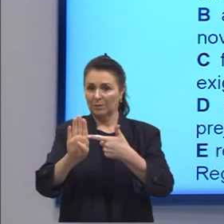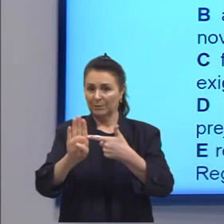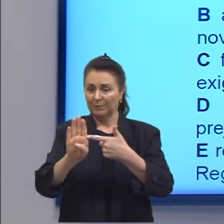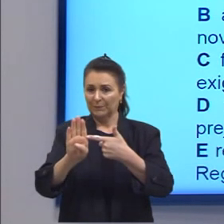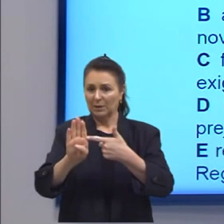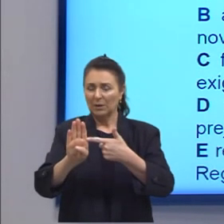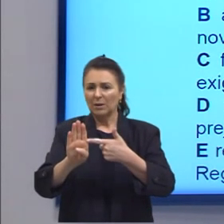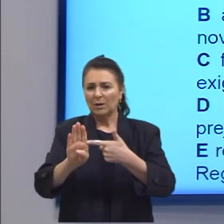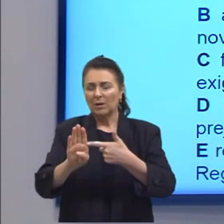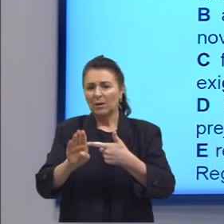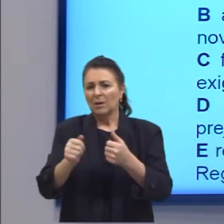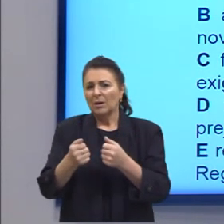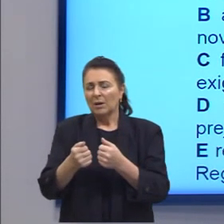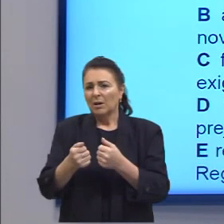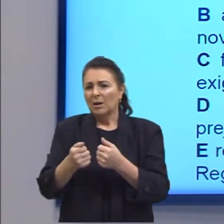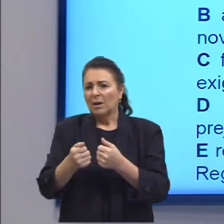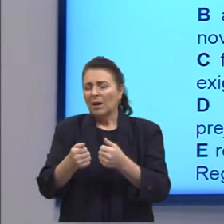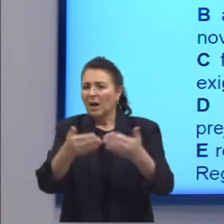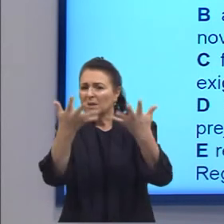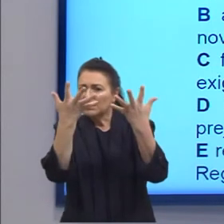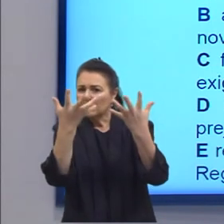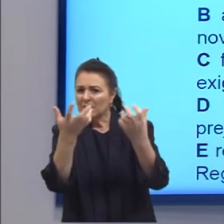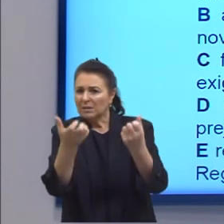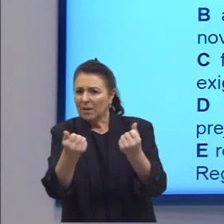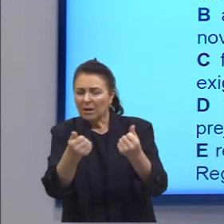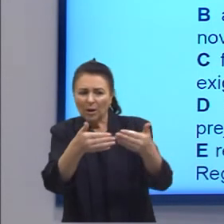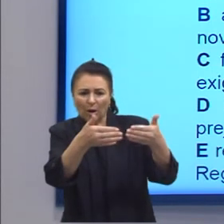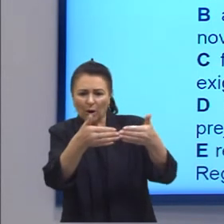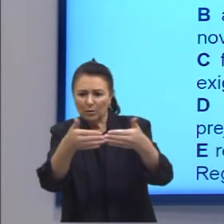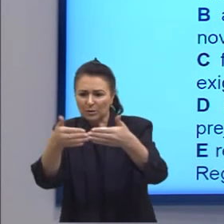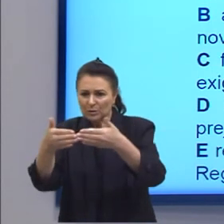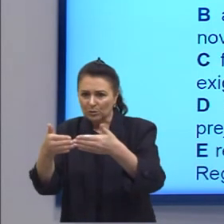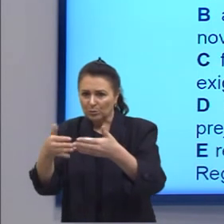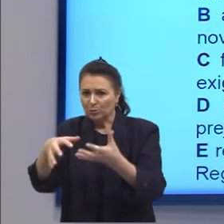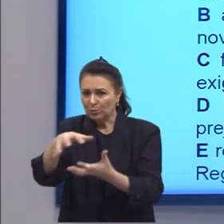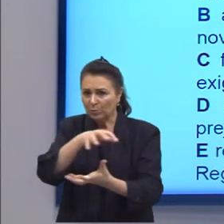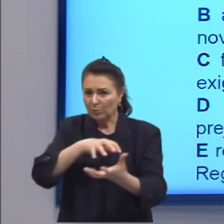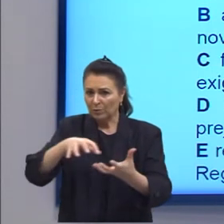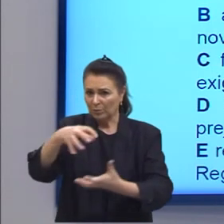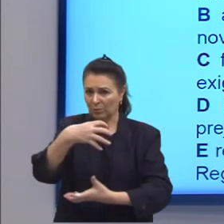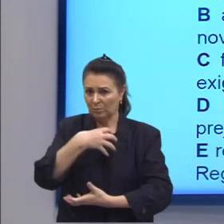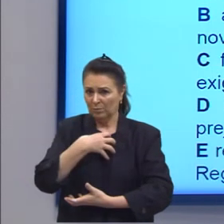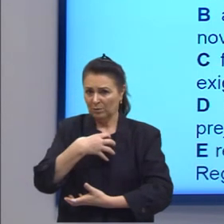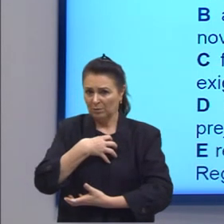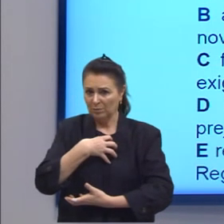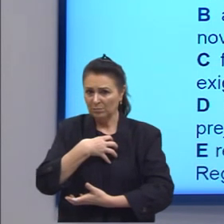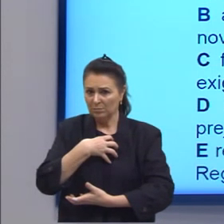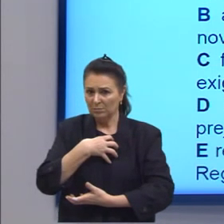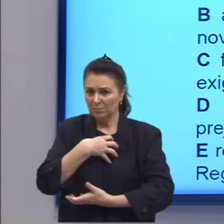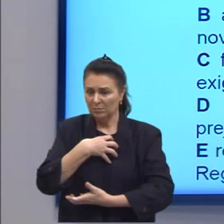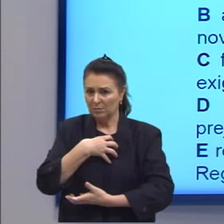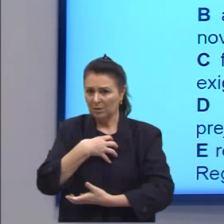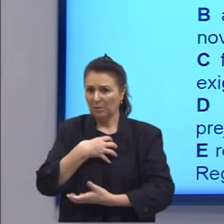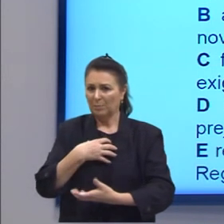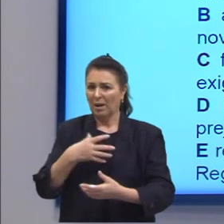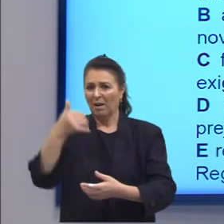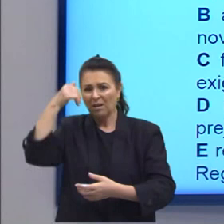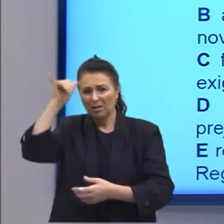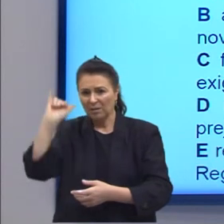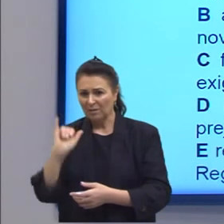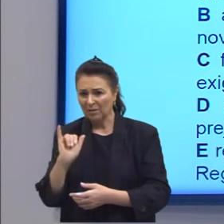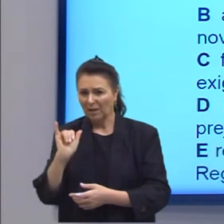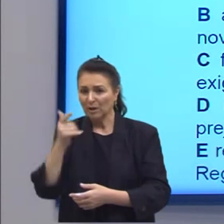b atender aos clamores apresentados no movimento Baiano de modo a inviabilizar novas